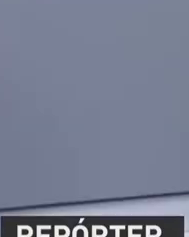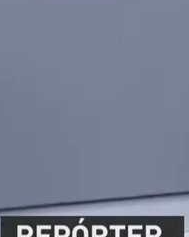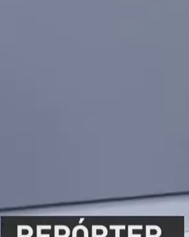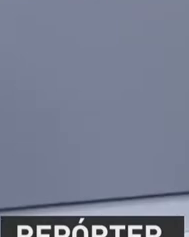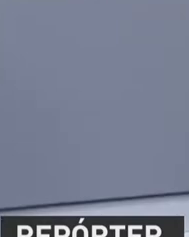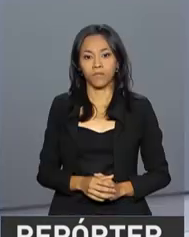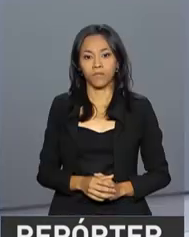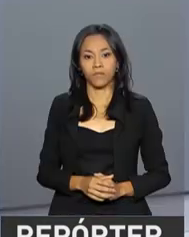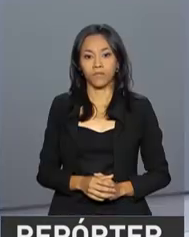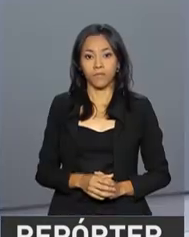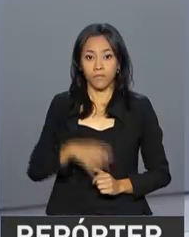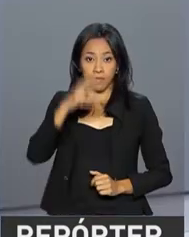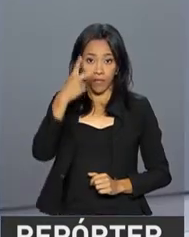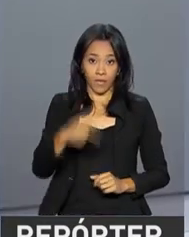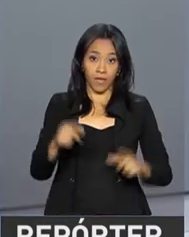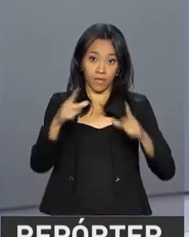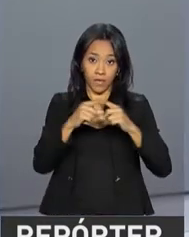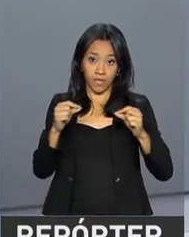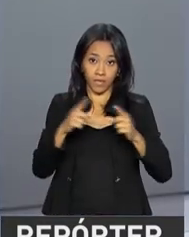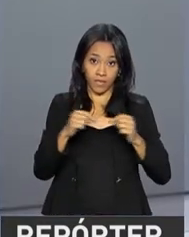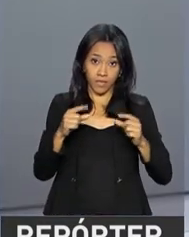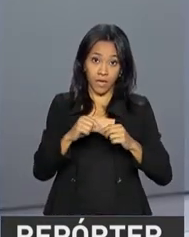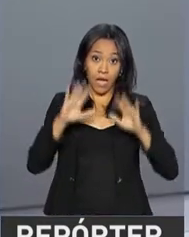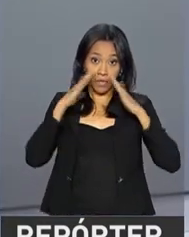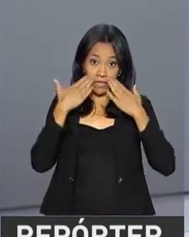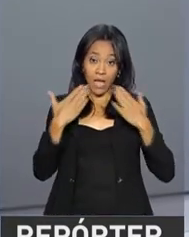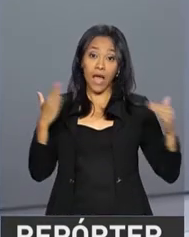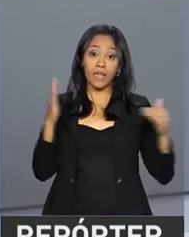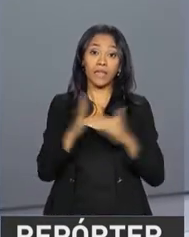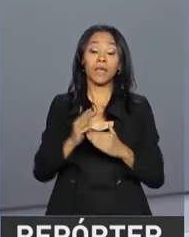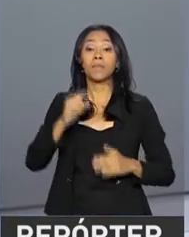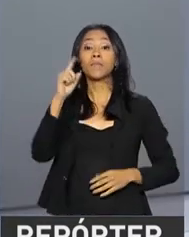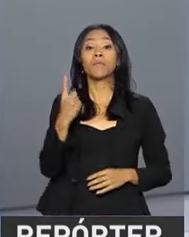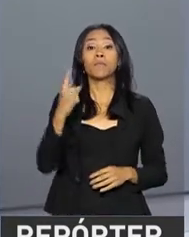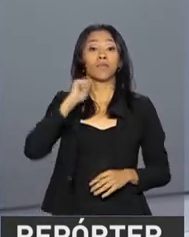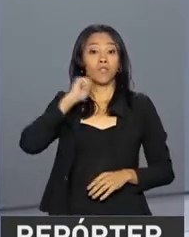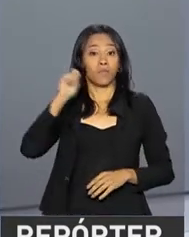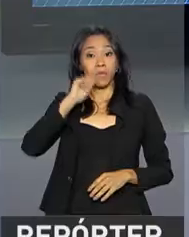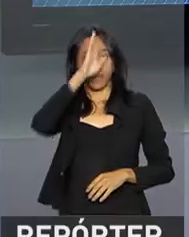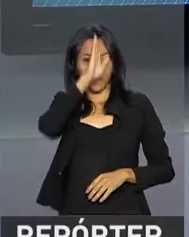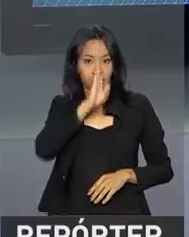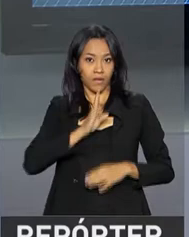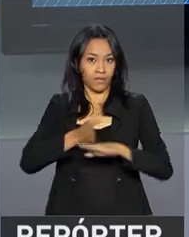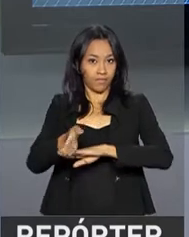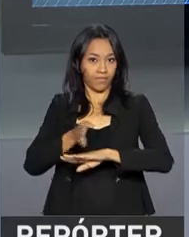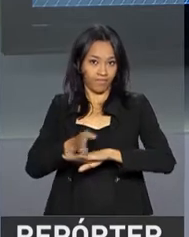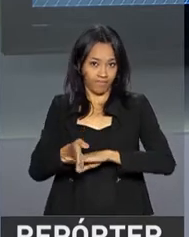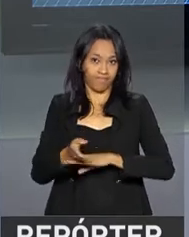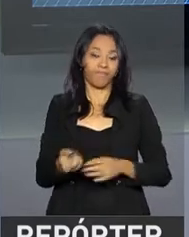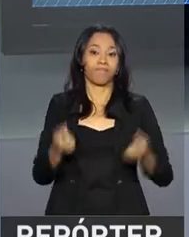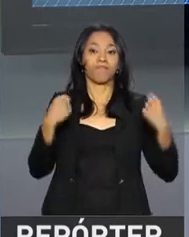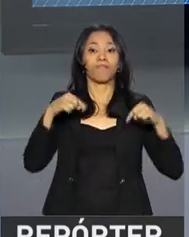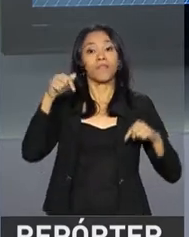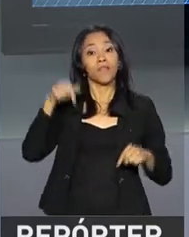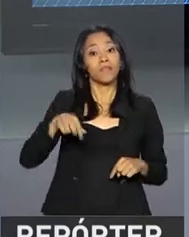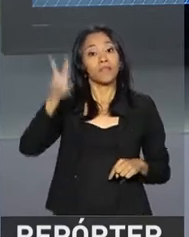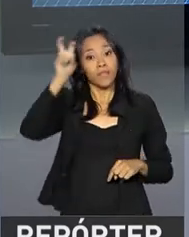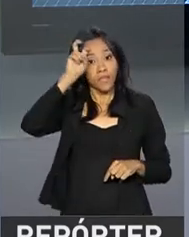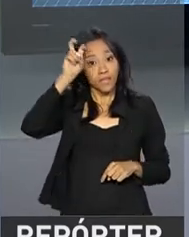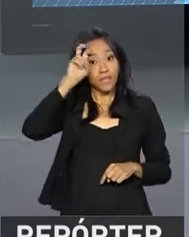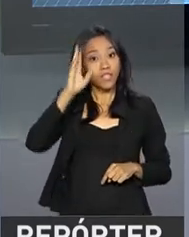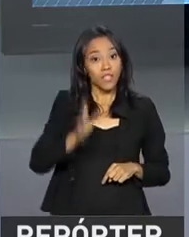em brasília a exposição vai até o dia 1º de abril com entrada gratuita nesta quinta-feira foram